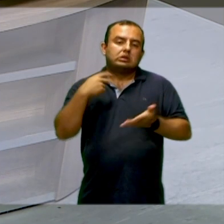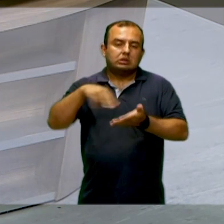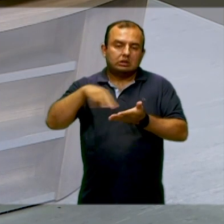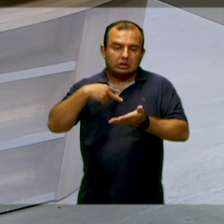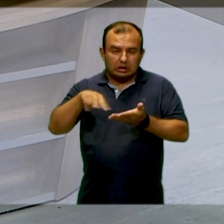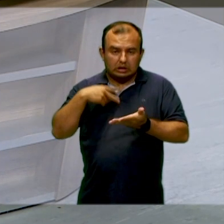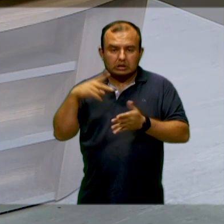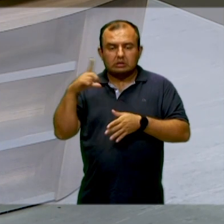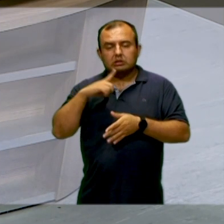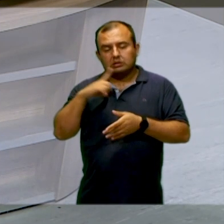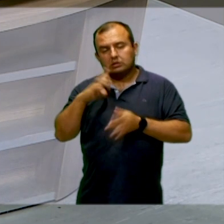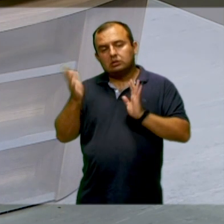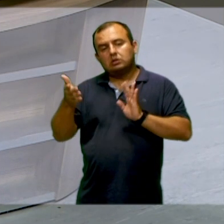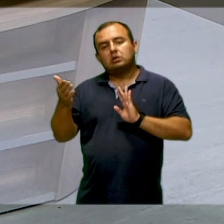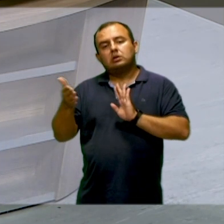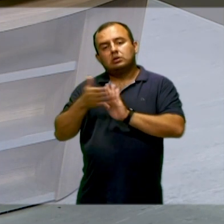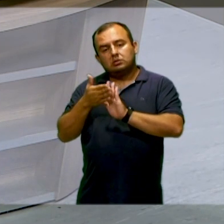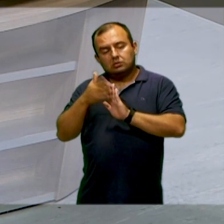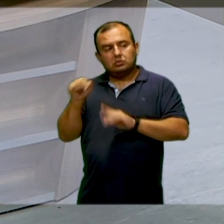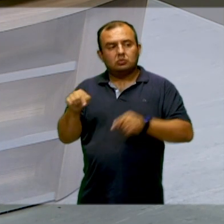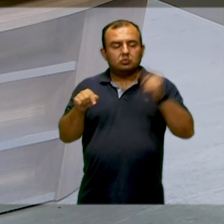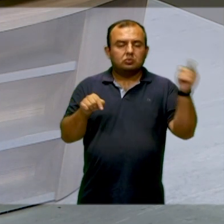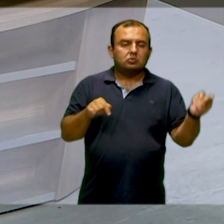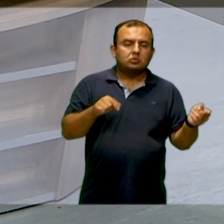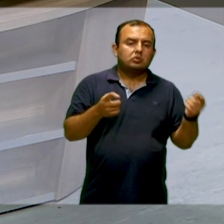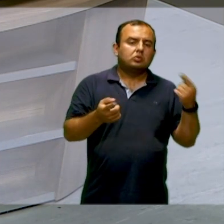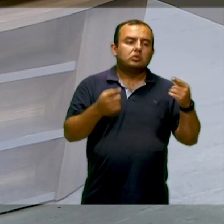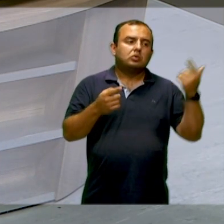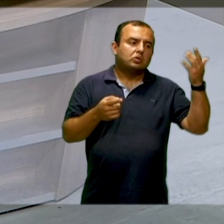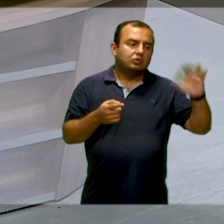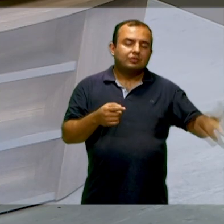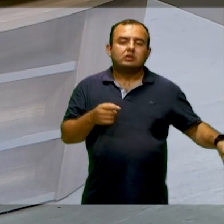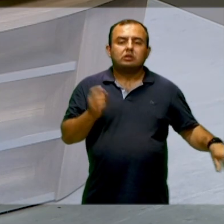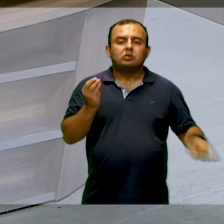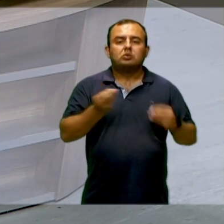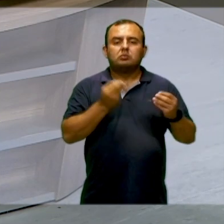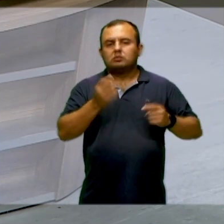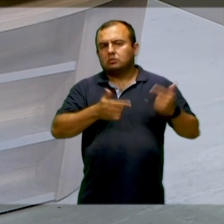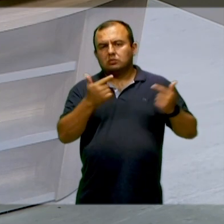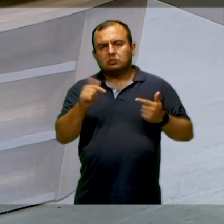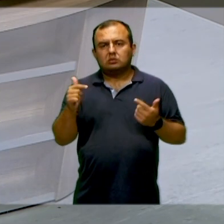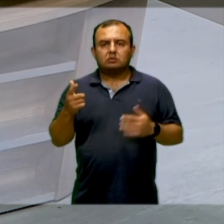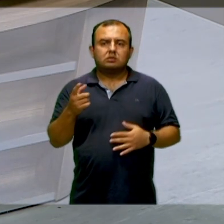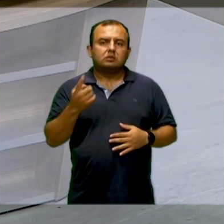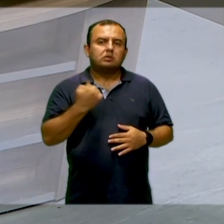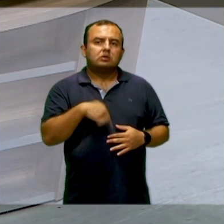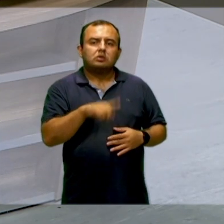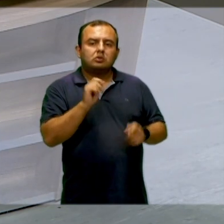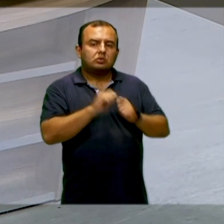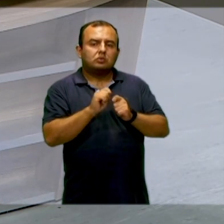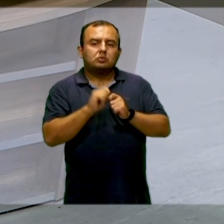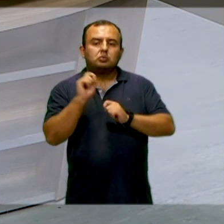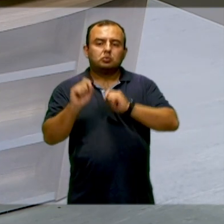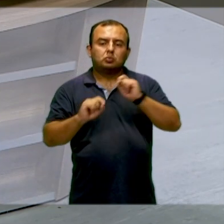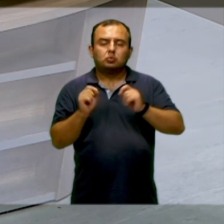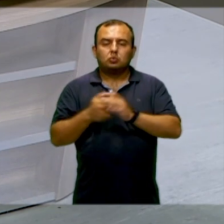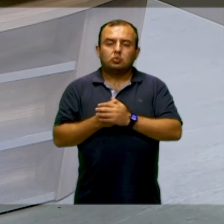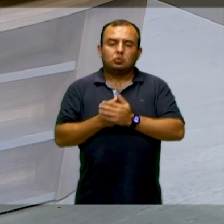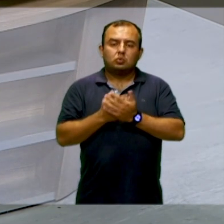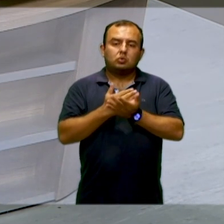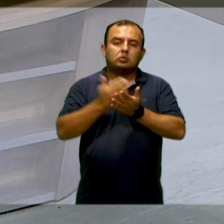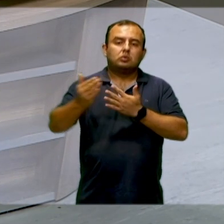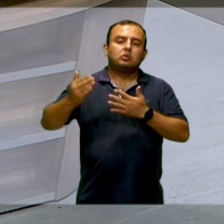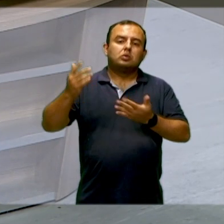a gente já tem um proponente de dança, o que vai desqualificar o outro, ou não tem isso? Nós não fizemos, nós não abrimos